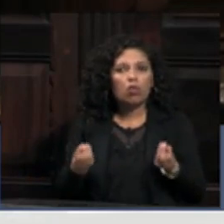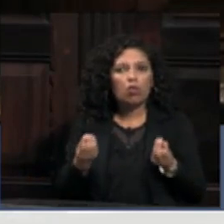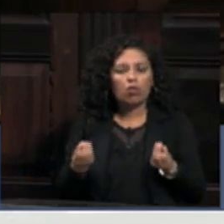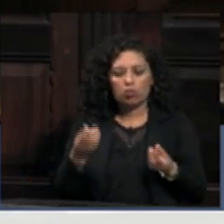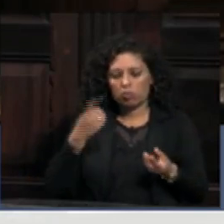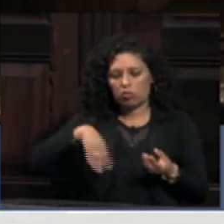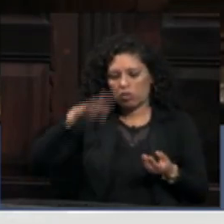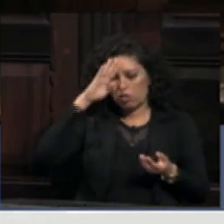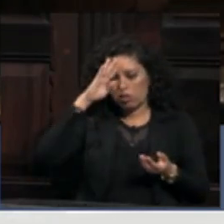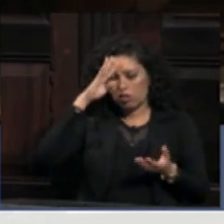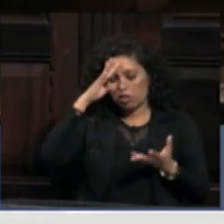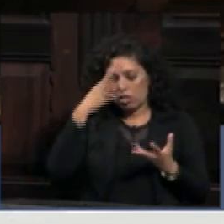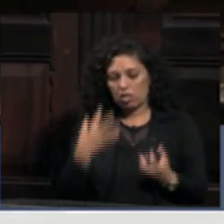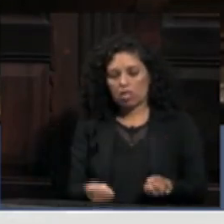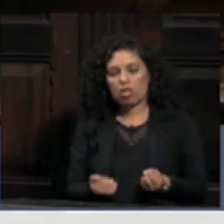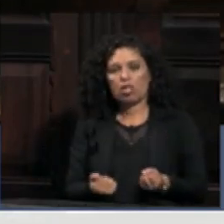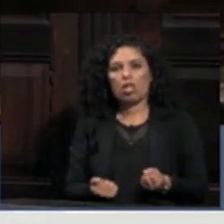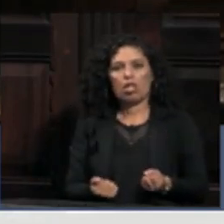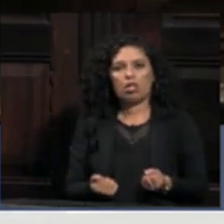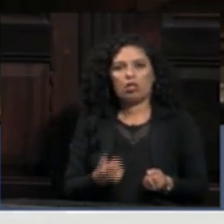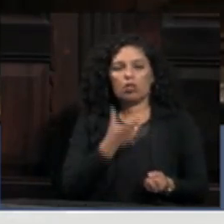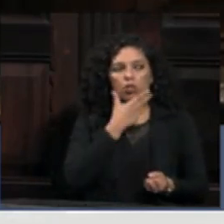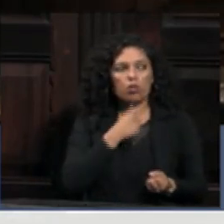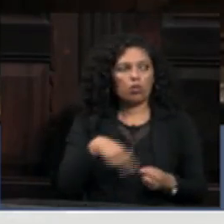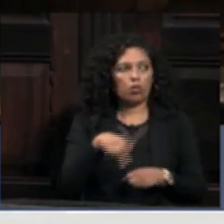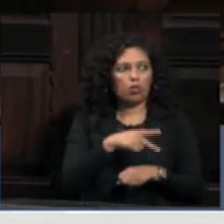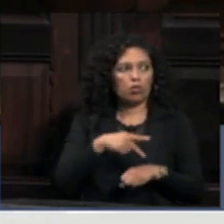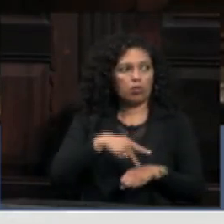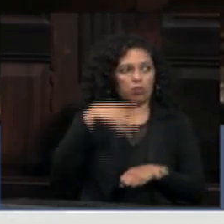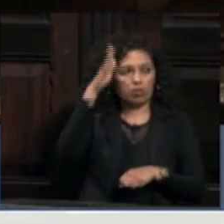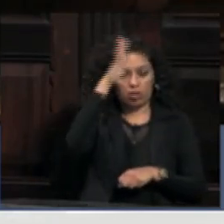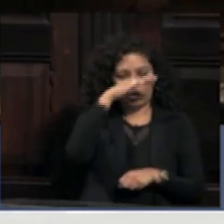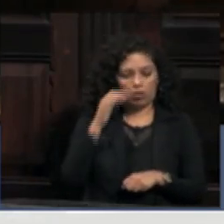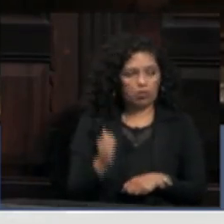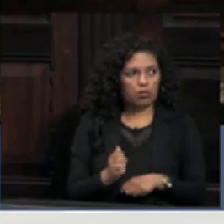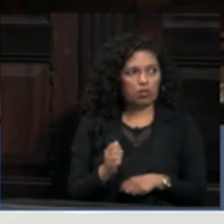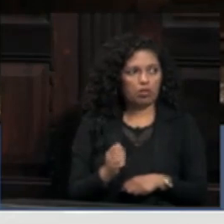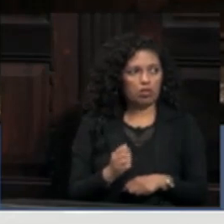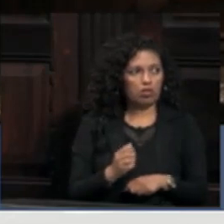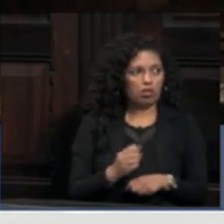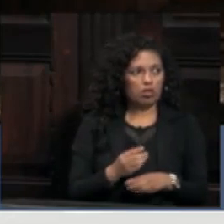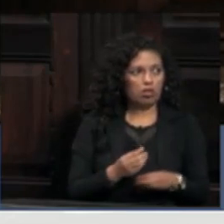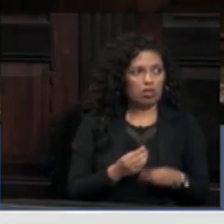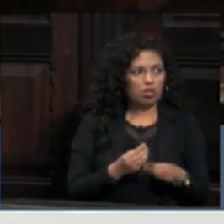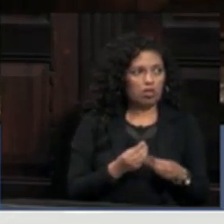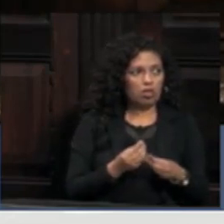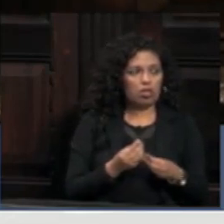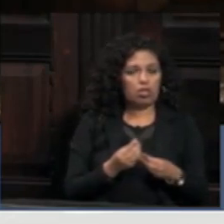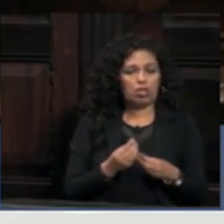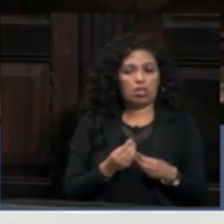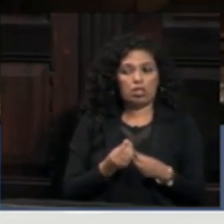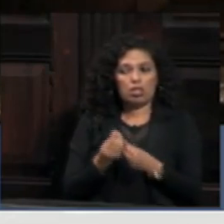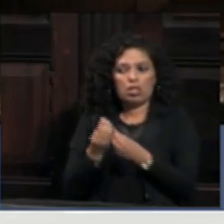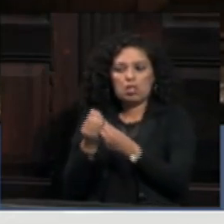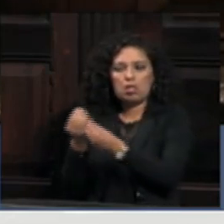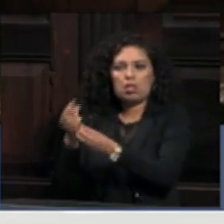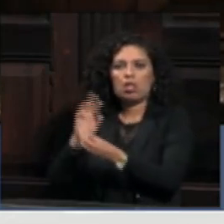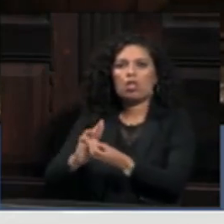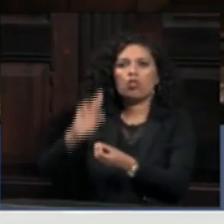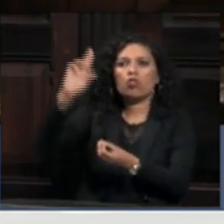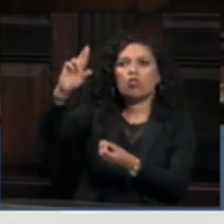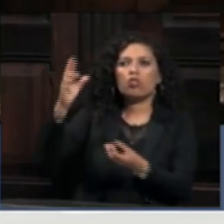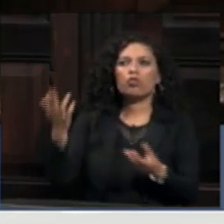que o presidente da República estará transferindo responsabilidades que ele assumiu através do